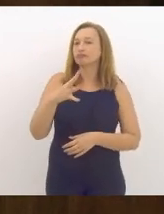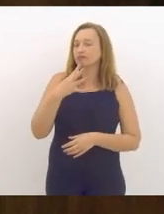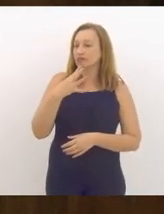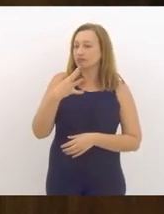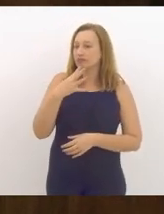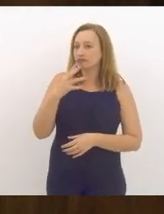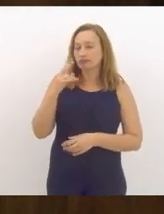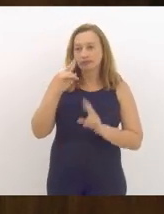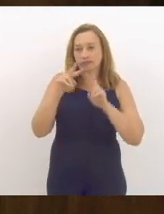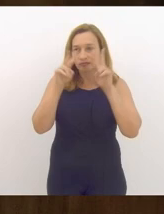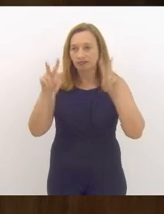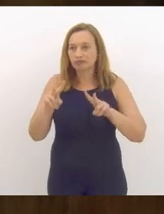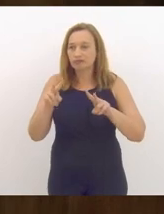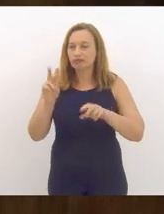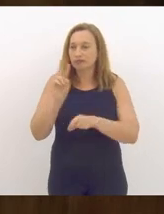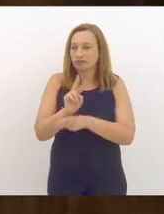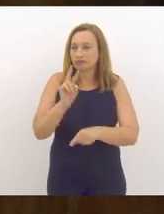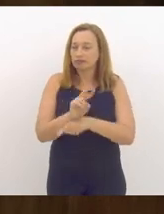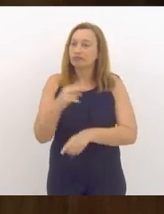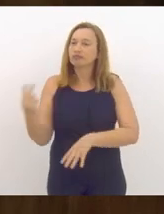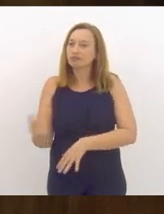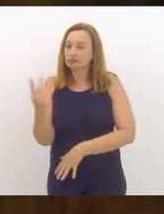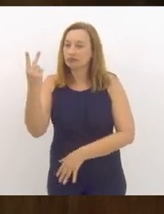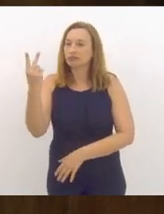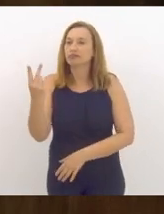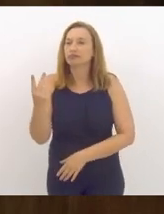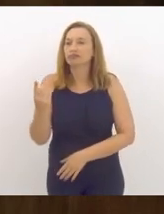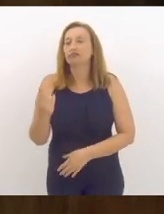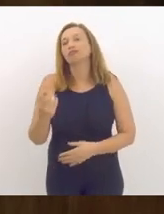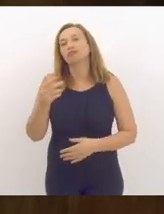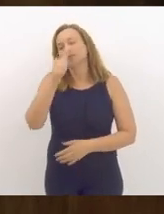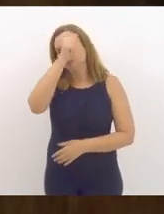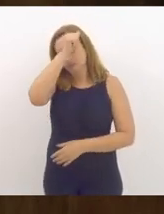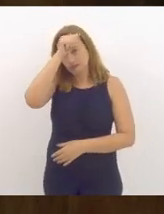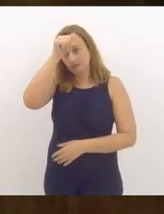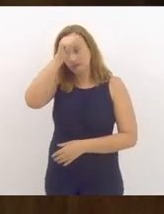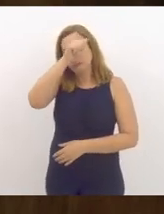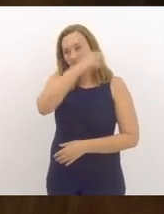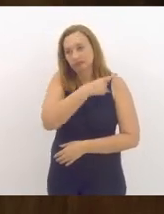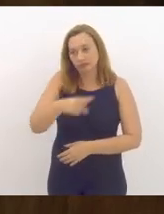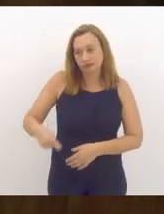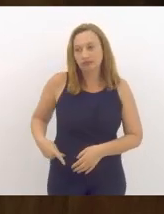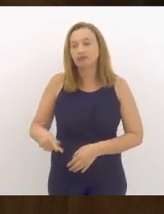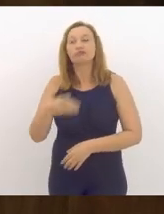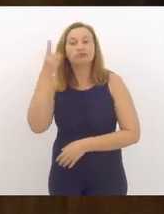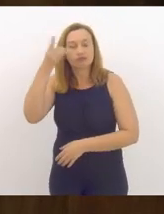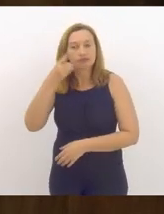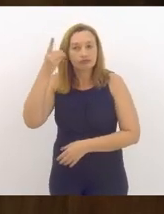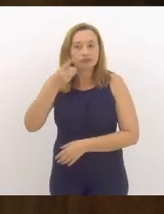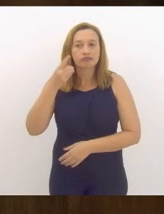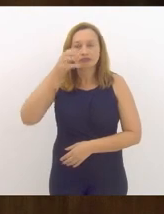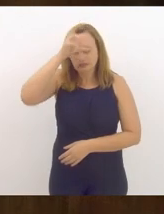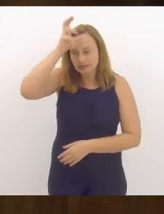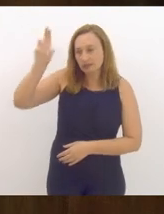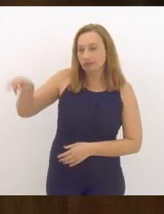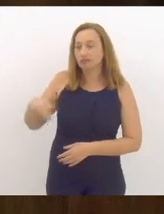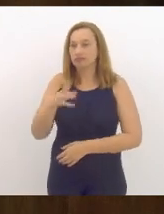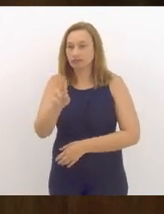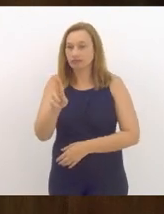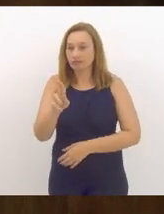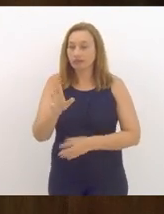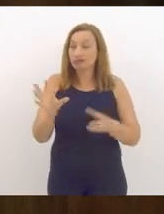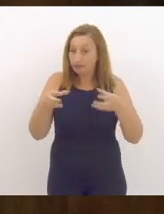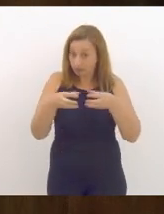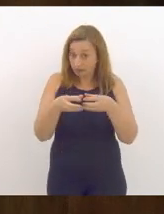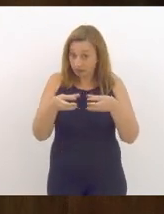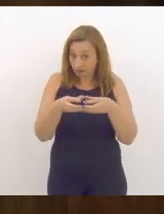reconhecimento, proteção e valorização. Presidenta, deputada Tia Ju, esse grupo é, além